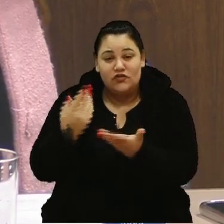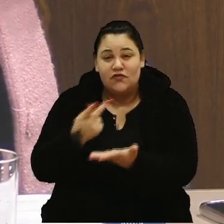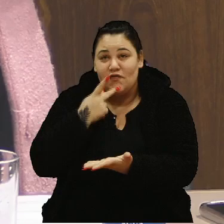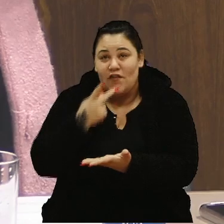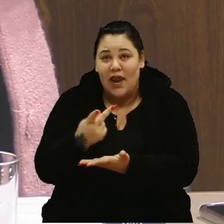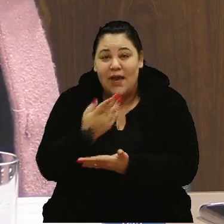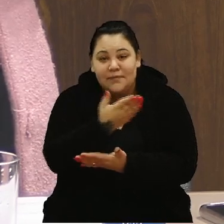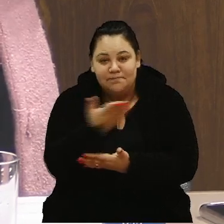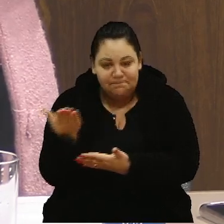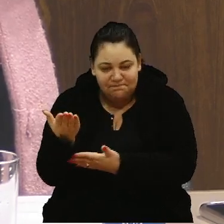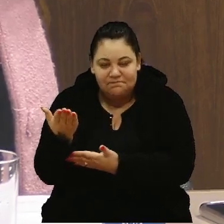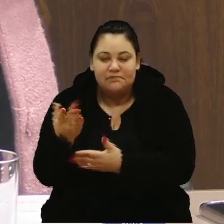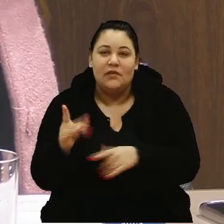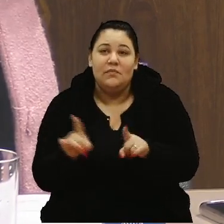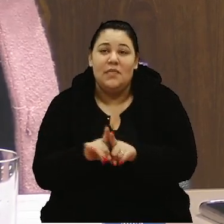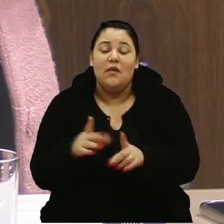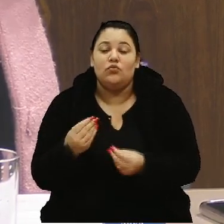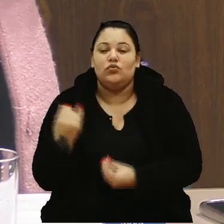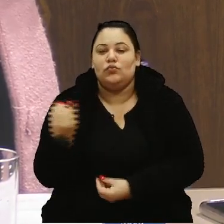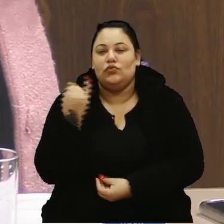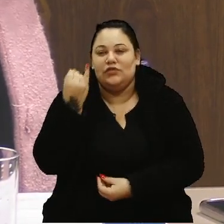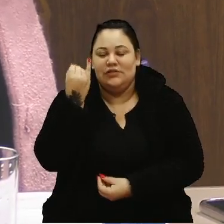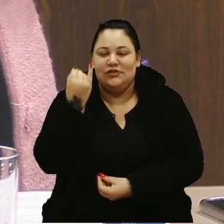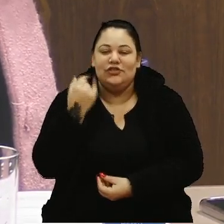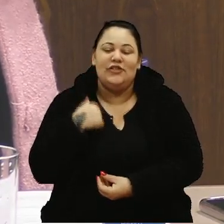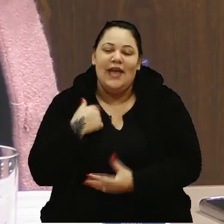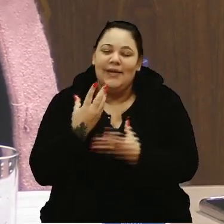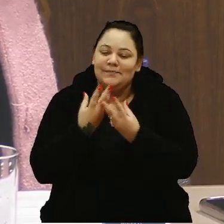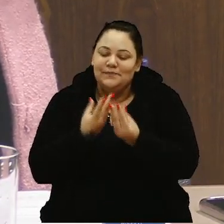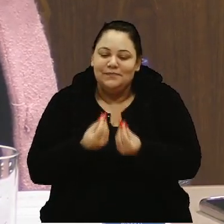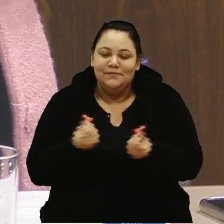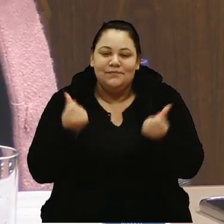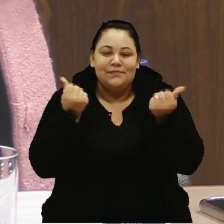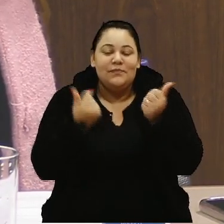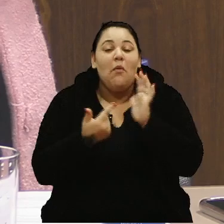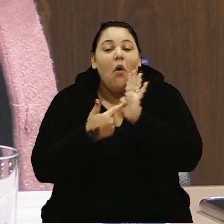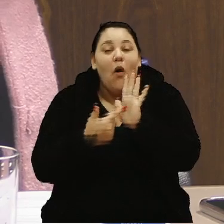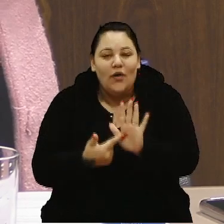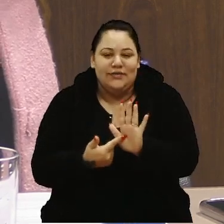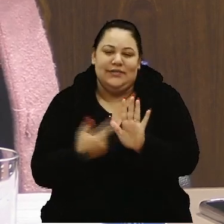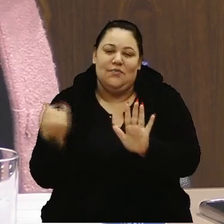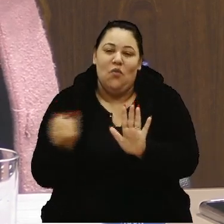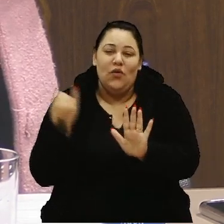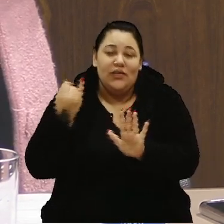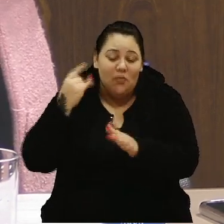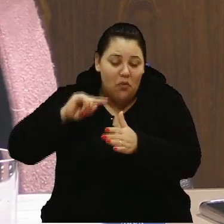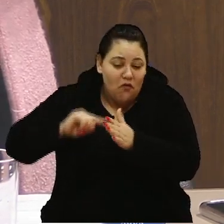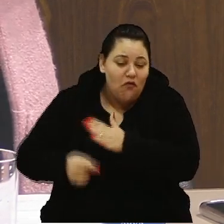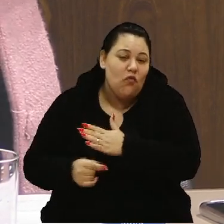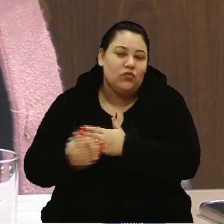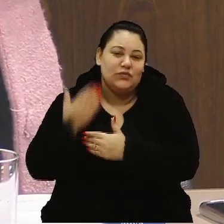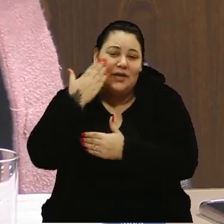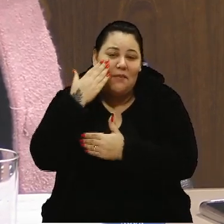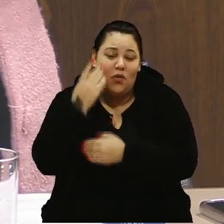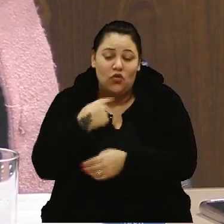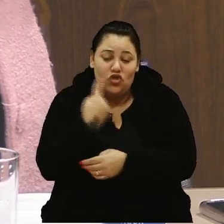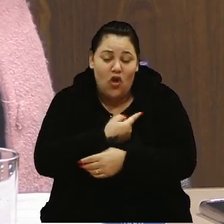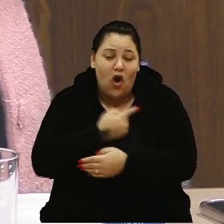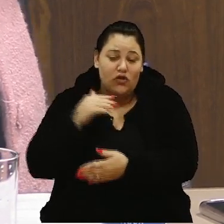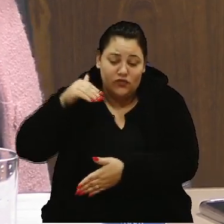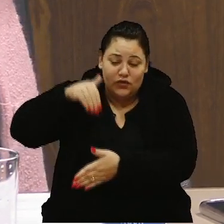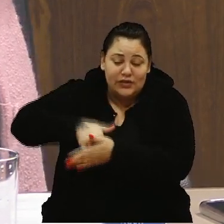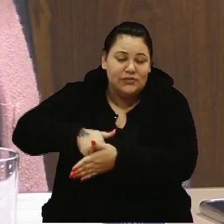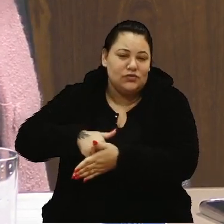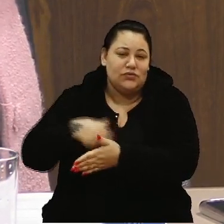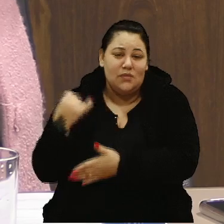hoje aqui. Eu acho que isso nos sensibiliza e nos mostra a importância do que nós estamos votando, a importância